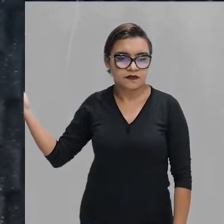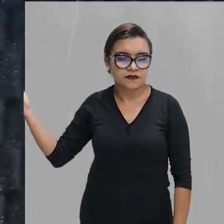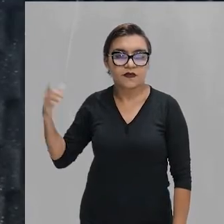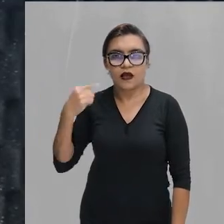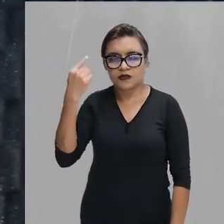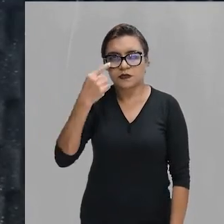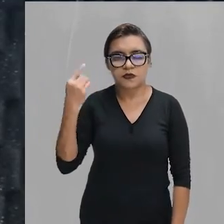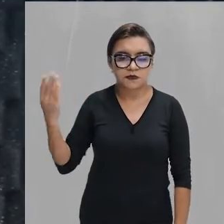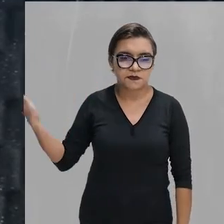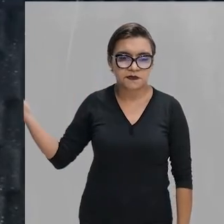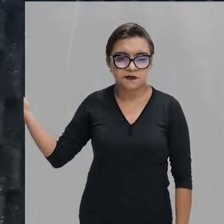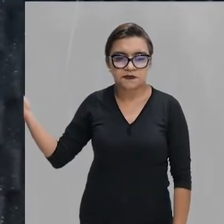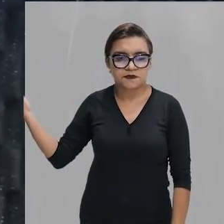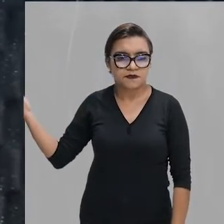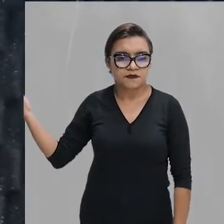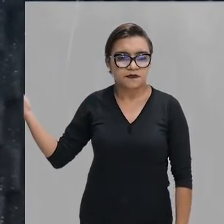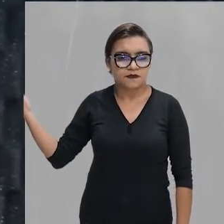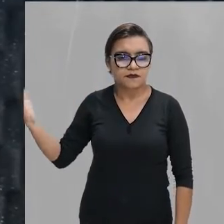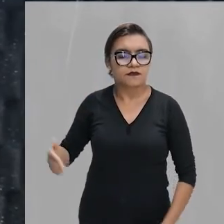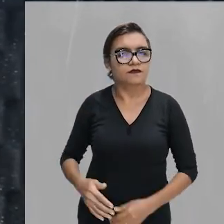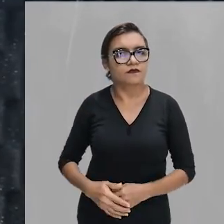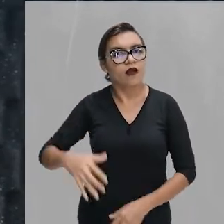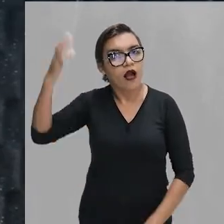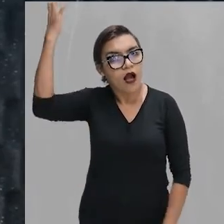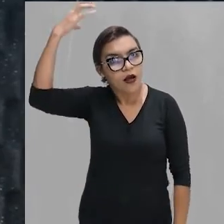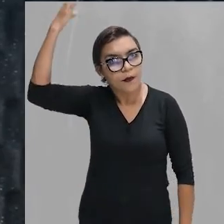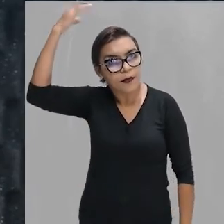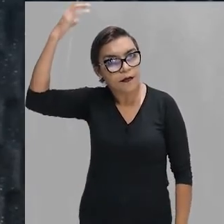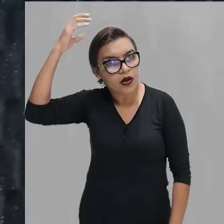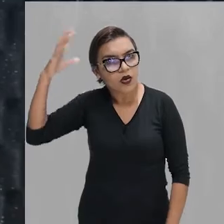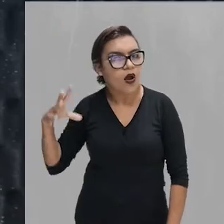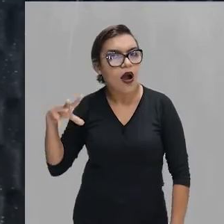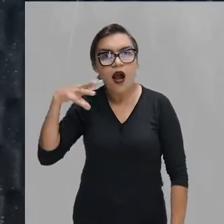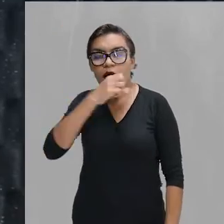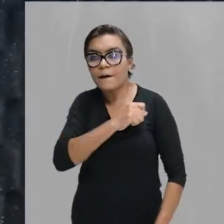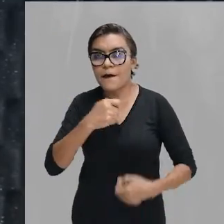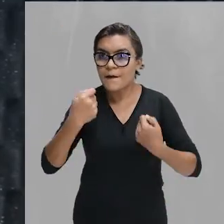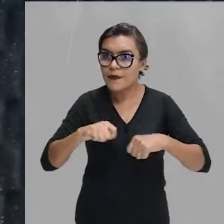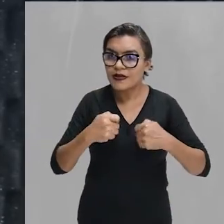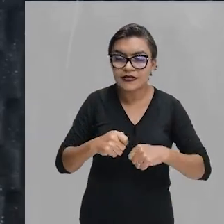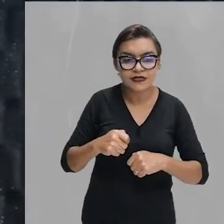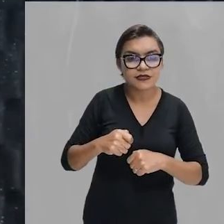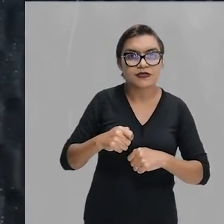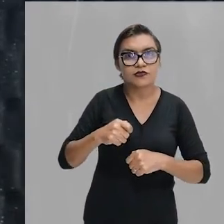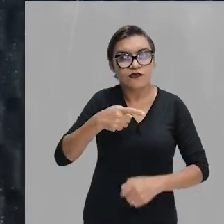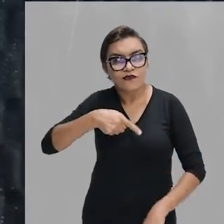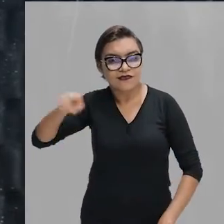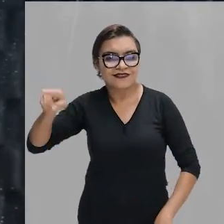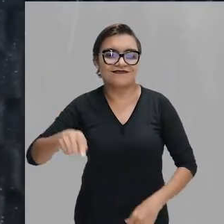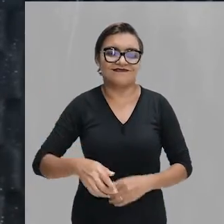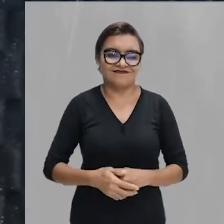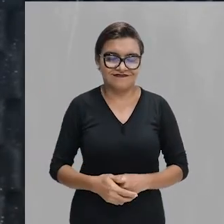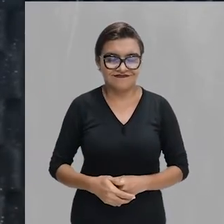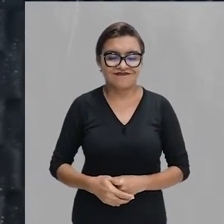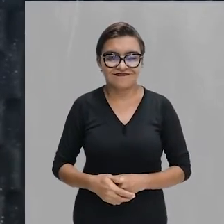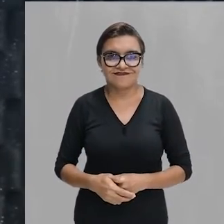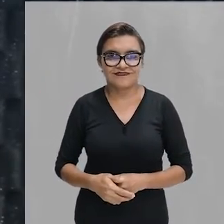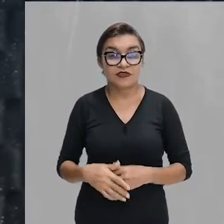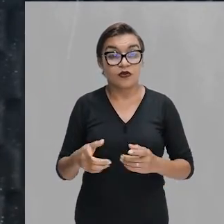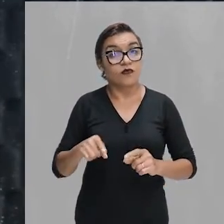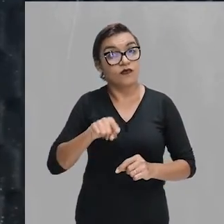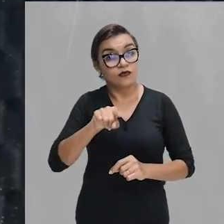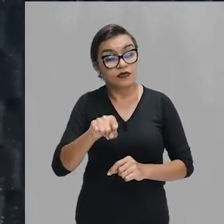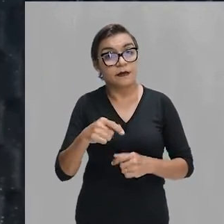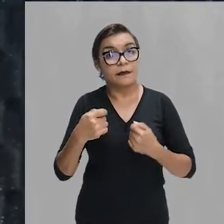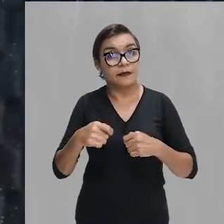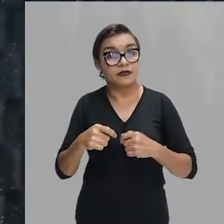Dúchate rápido, tengo que salir. Tome banho rápido, tenho que sair. Isso aí é uma coisa que vocês